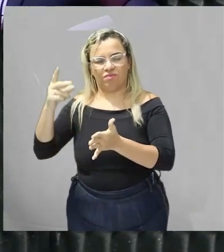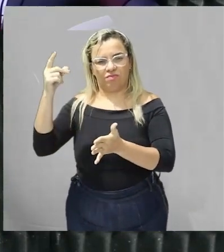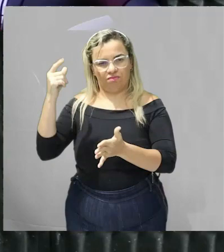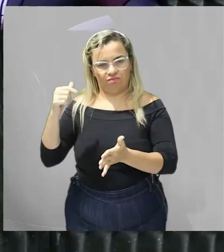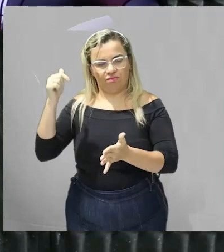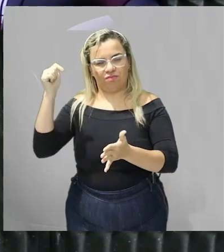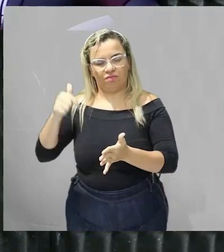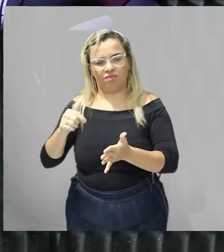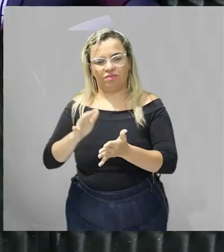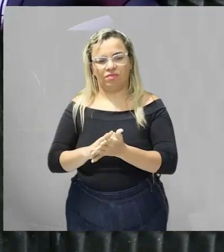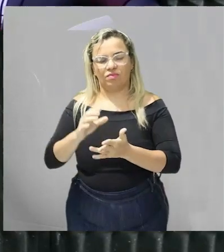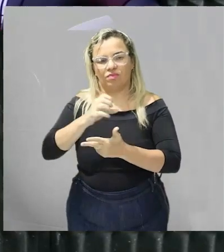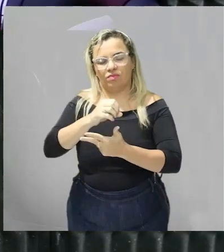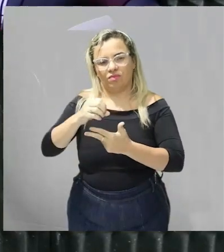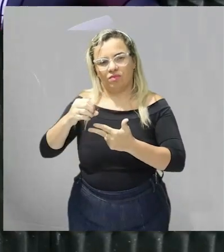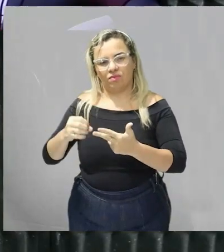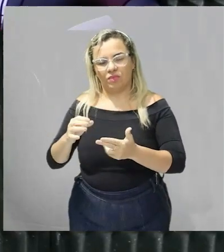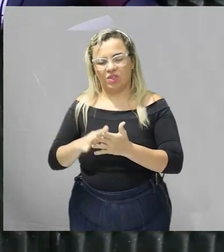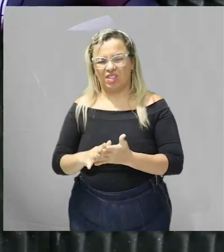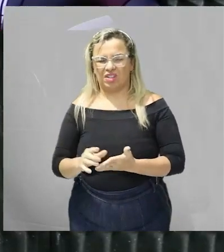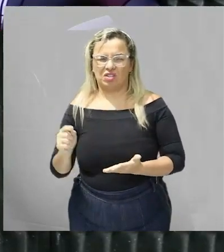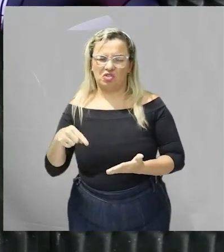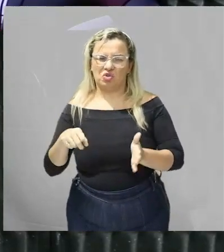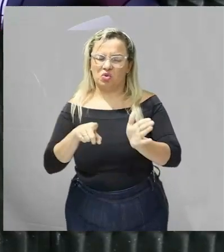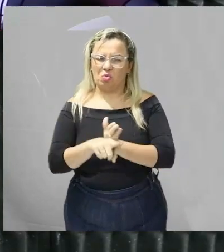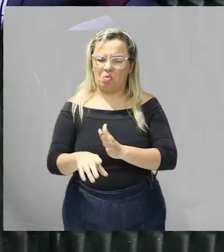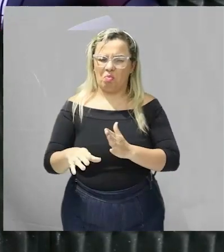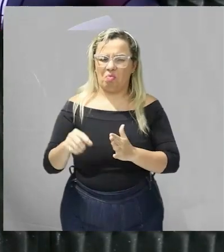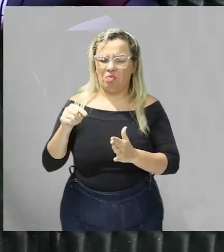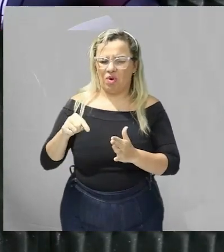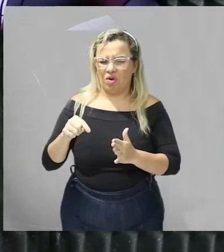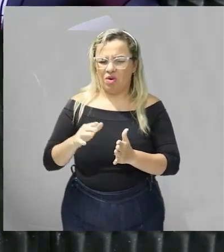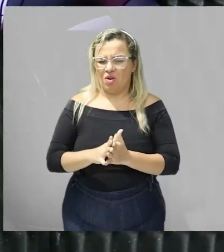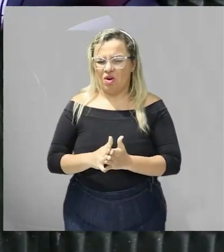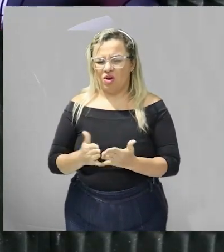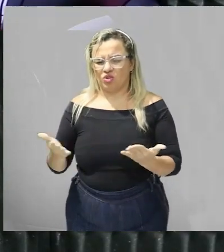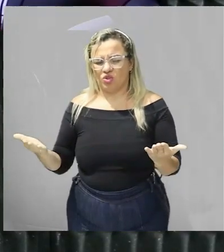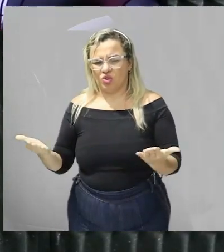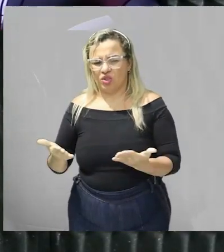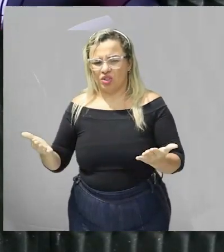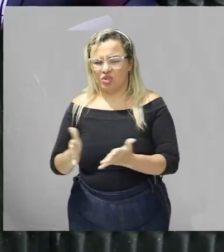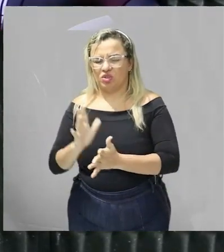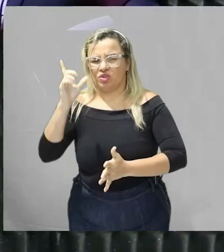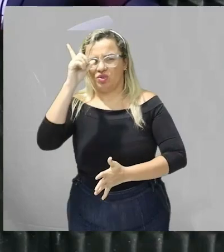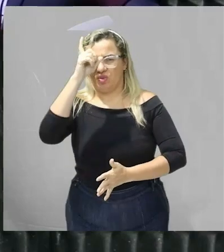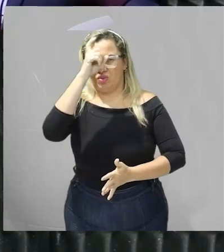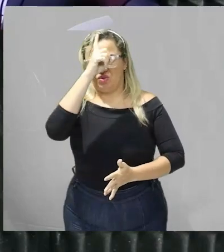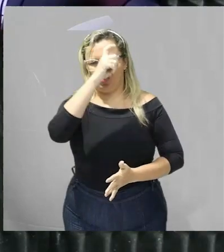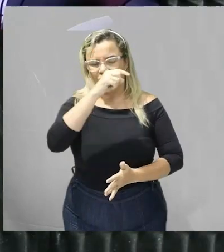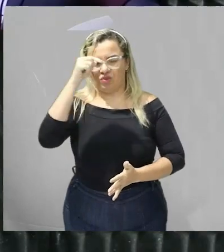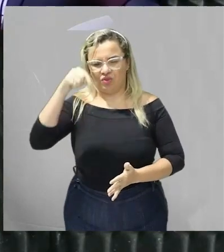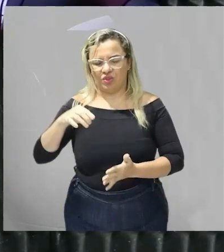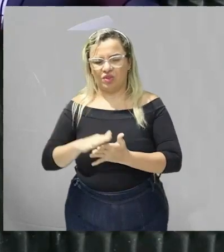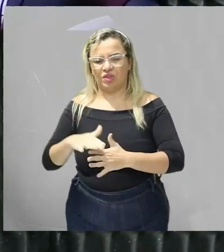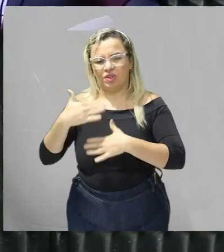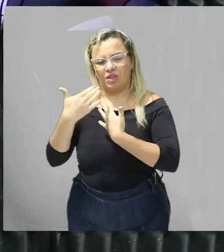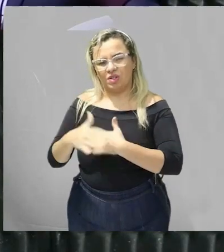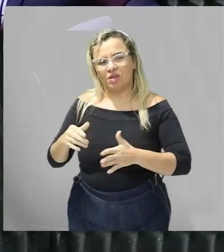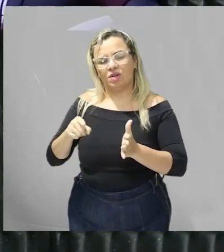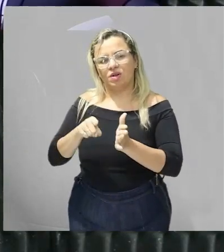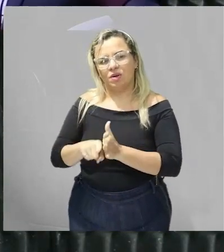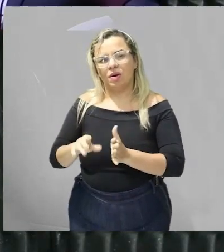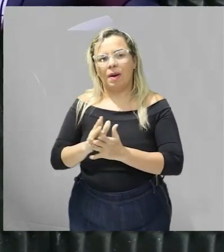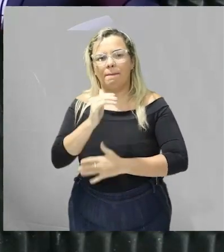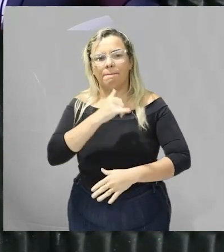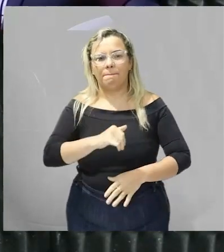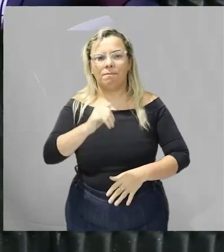seja, questões muito atuais dificilmente tendem a cair no Enem, tá certo? Então, por